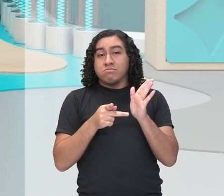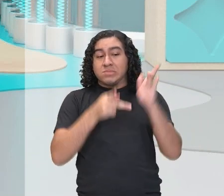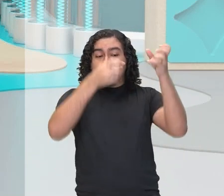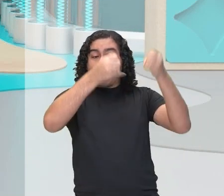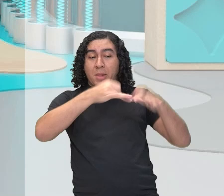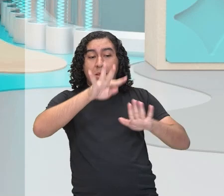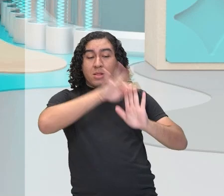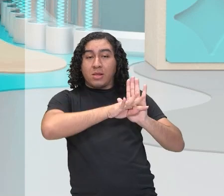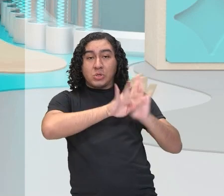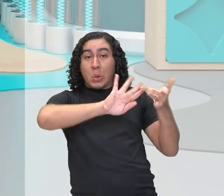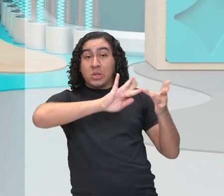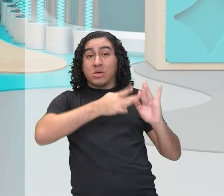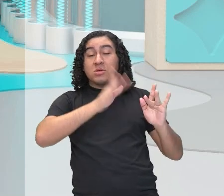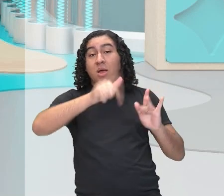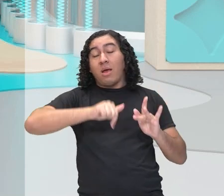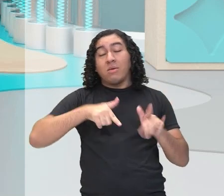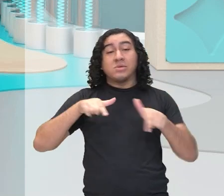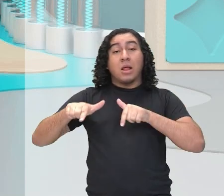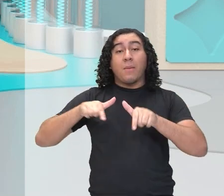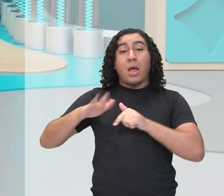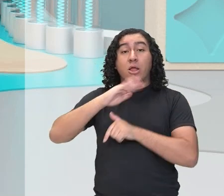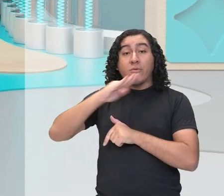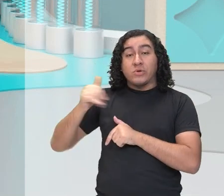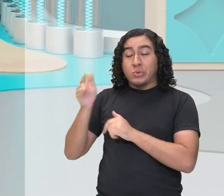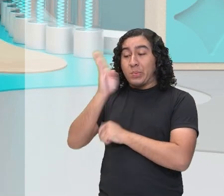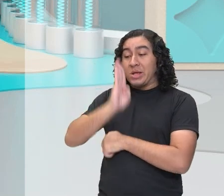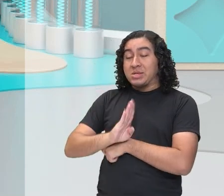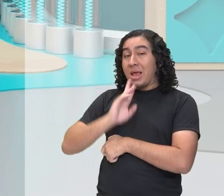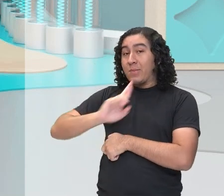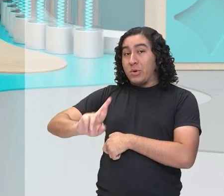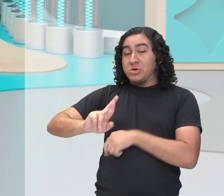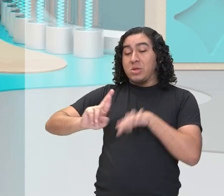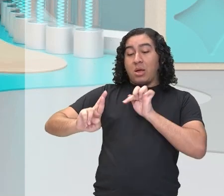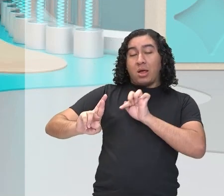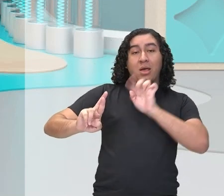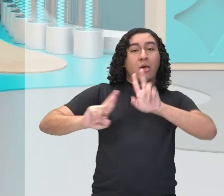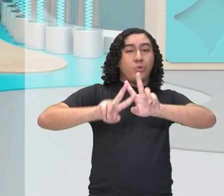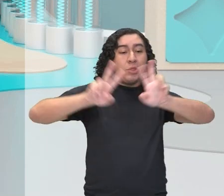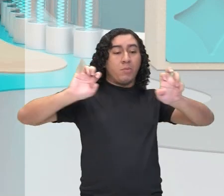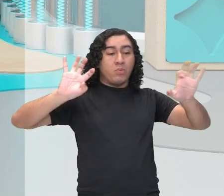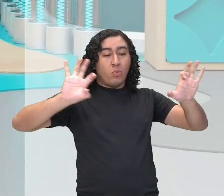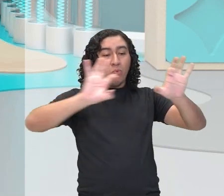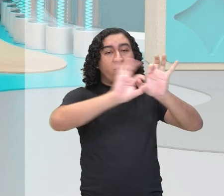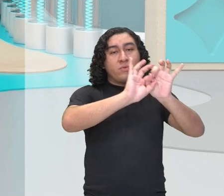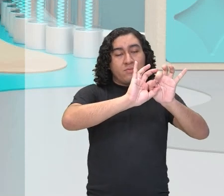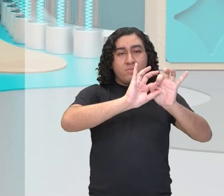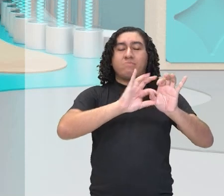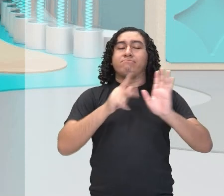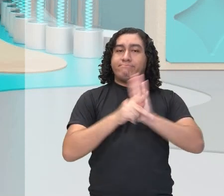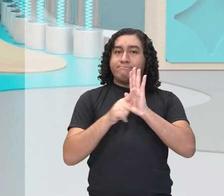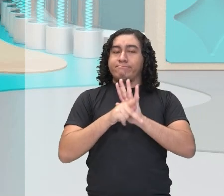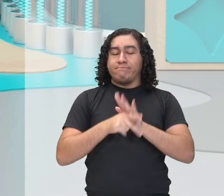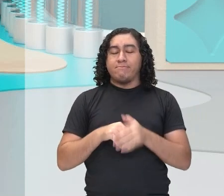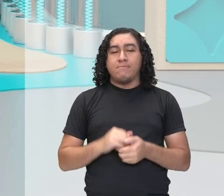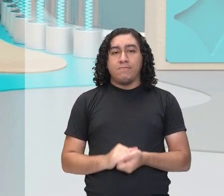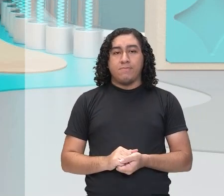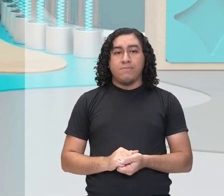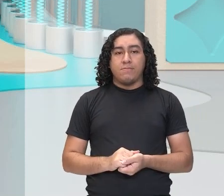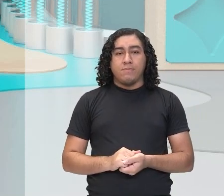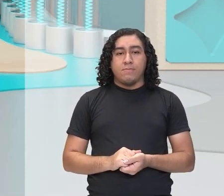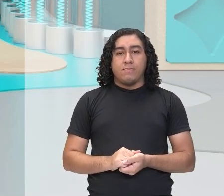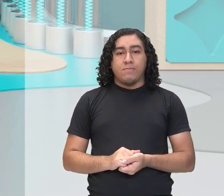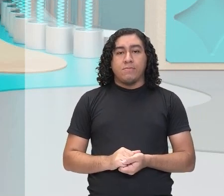do trabalho infantil no Brasil. Então, é assim que é a partir deste tema que o texto se desenvolve,